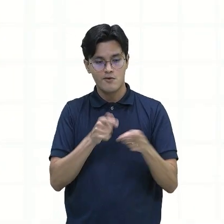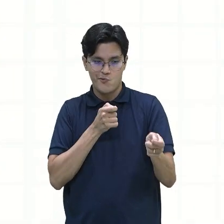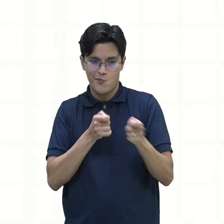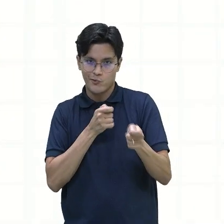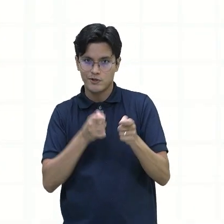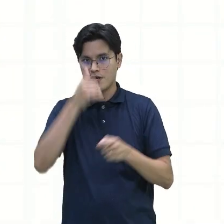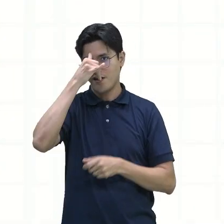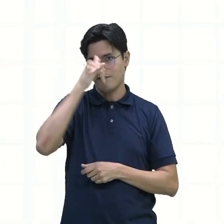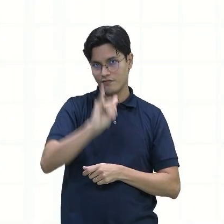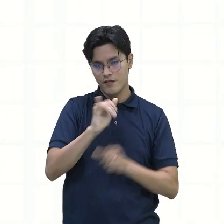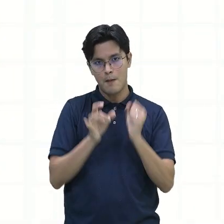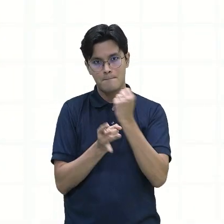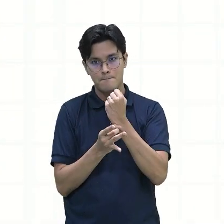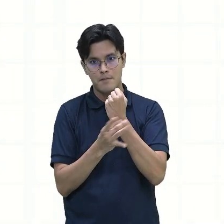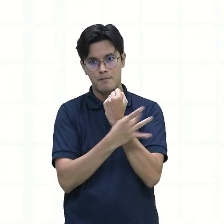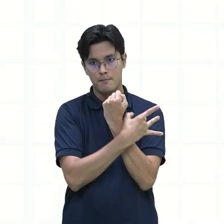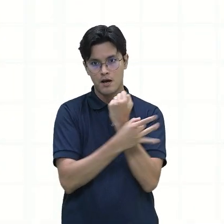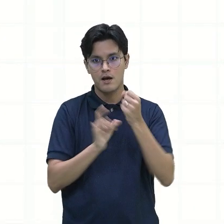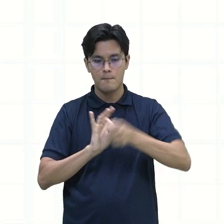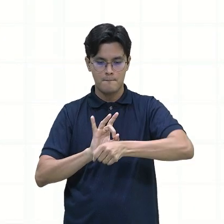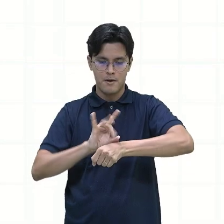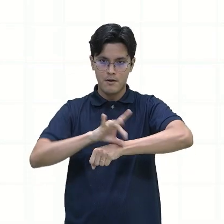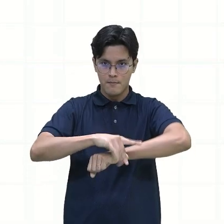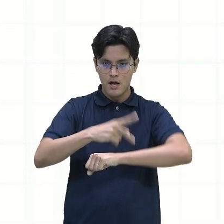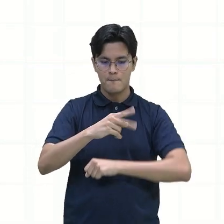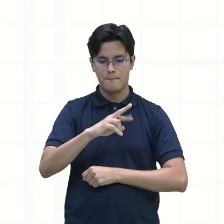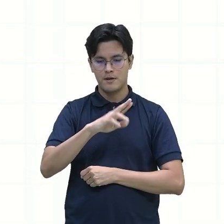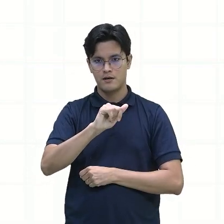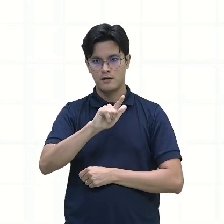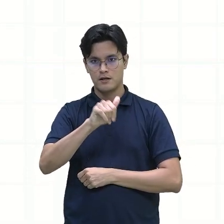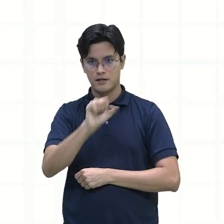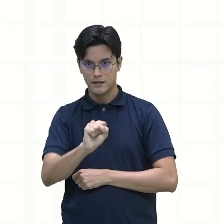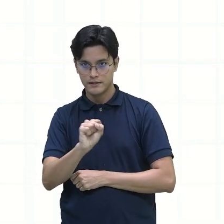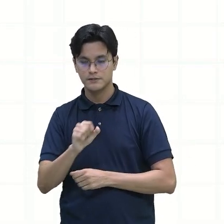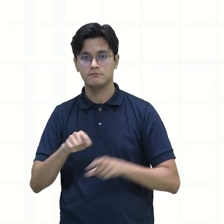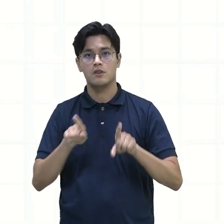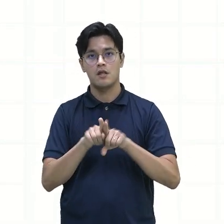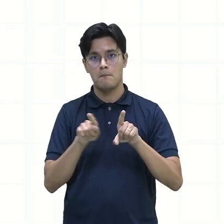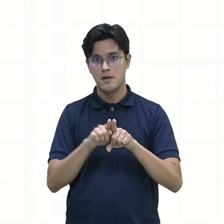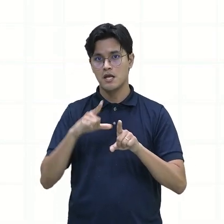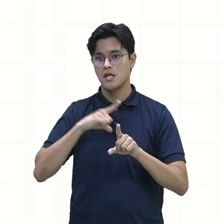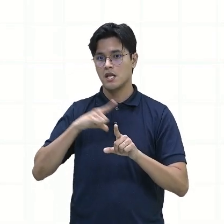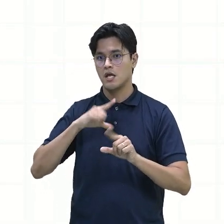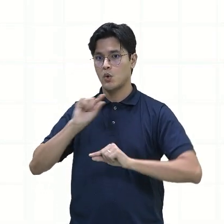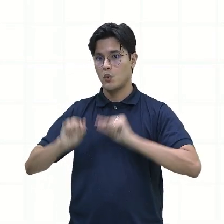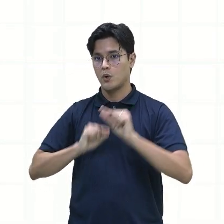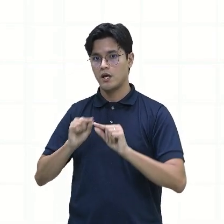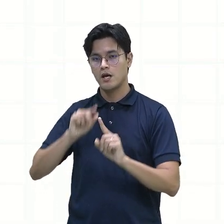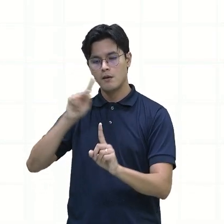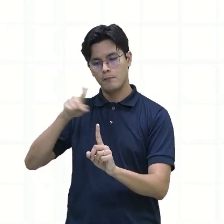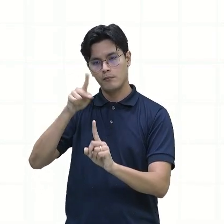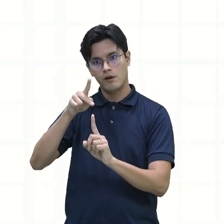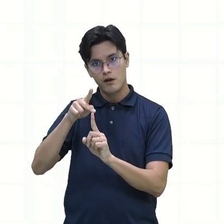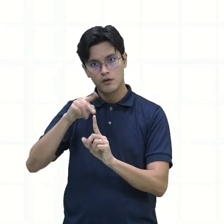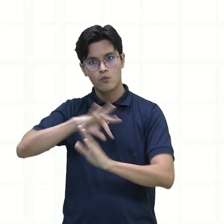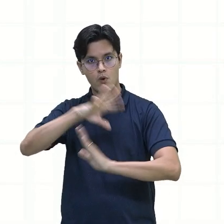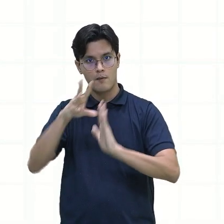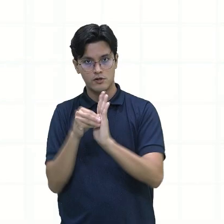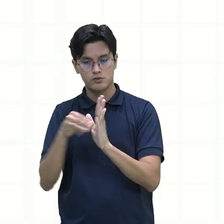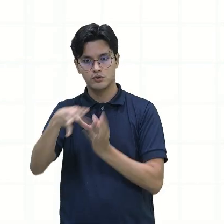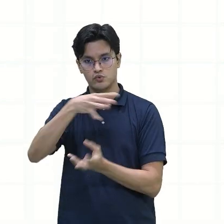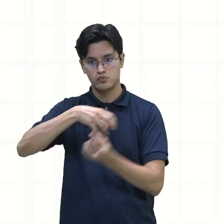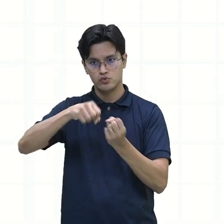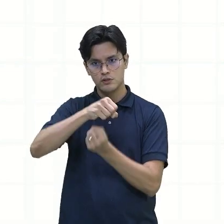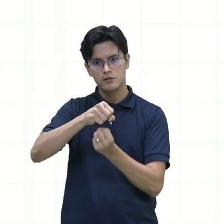Amazônia Sustentável, ele veio justamente com esse sentido, de fazer um diagnóstico detalhado